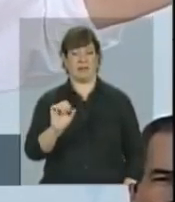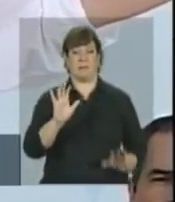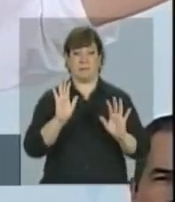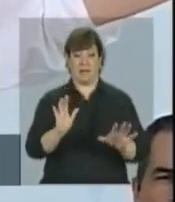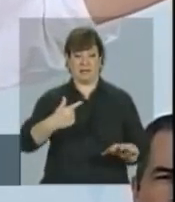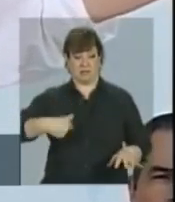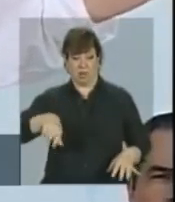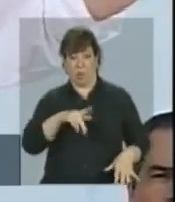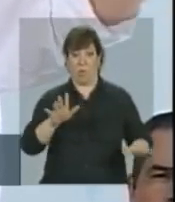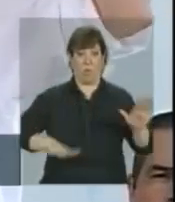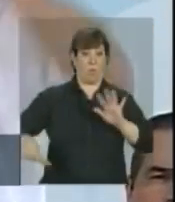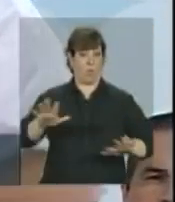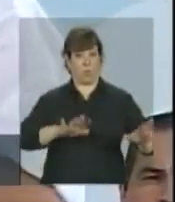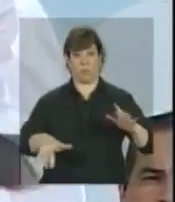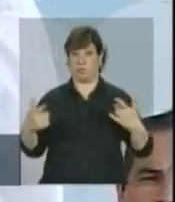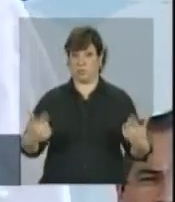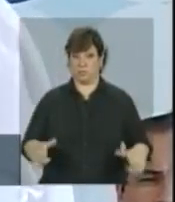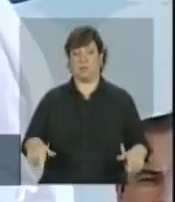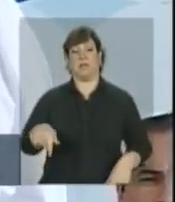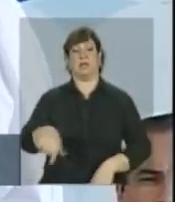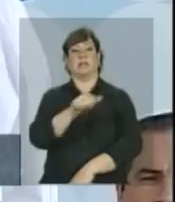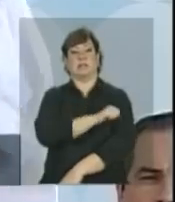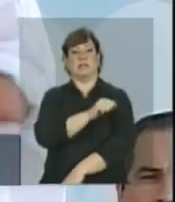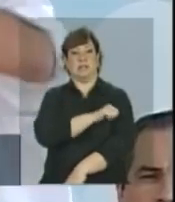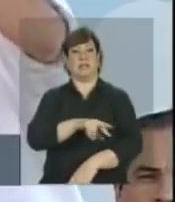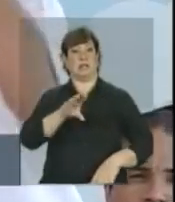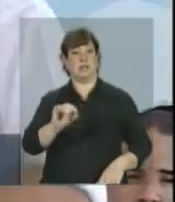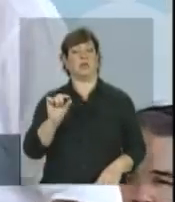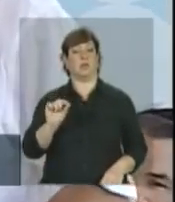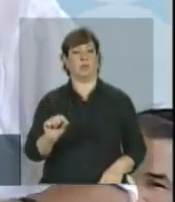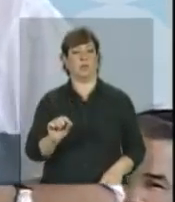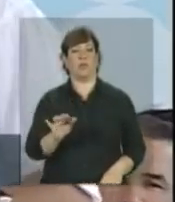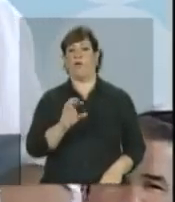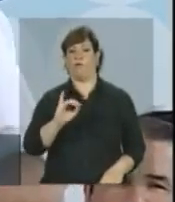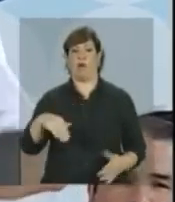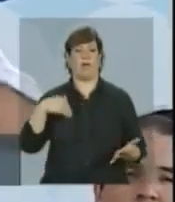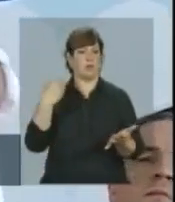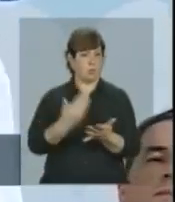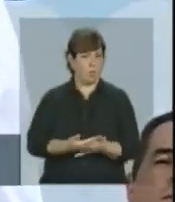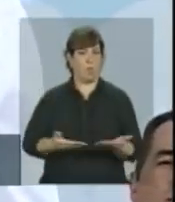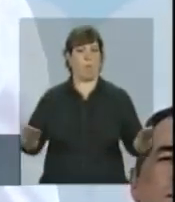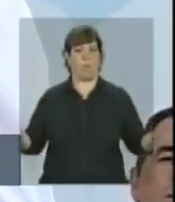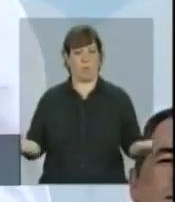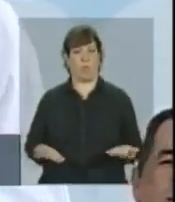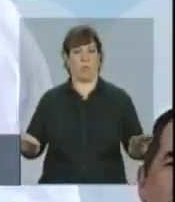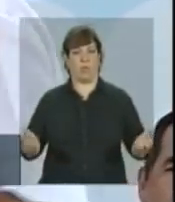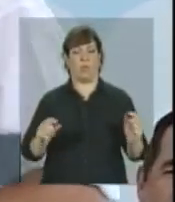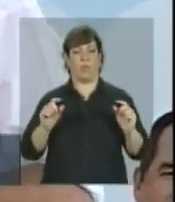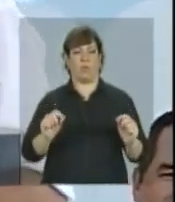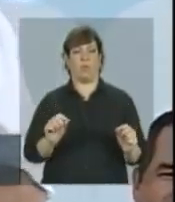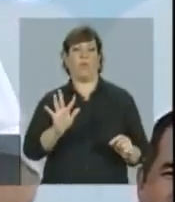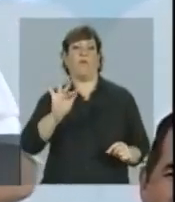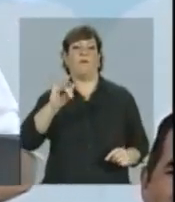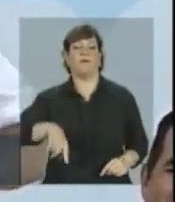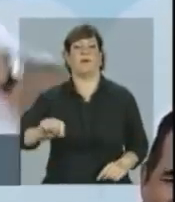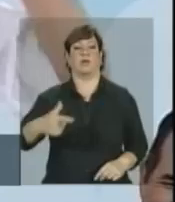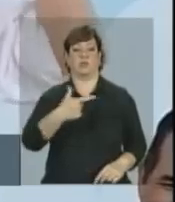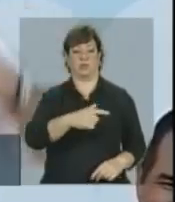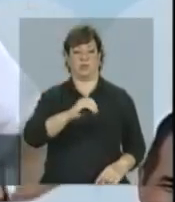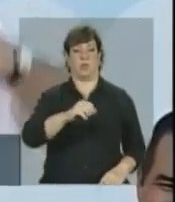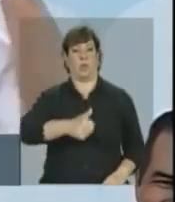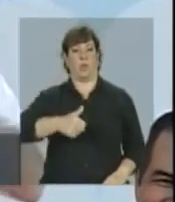com a pessoa. E o Rio foi, até hoje, presidenta, até, eu diria, final de 2011,